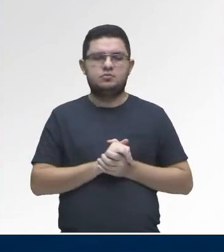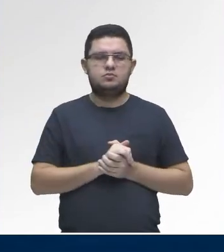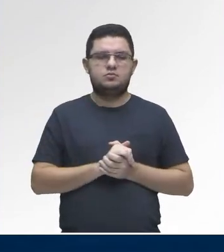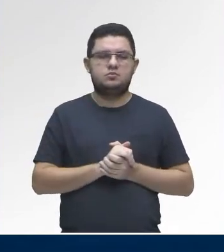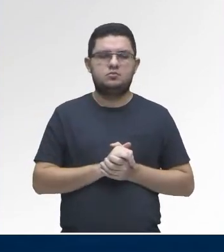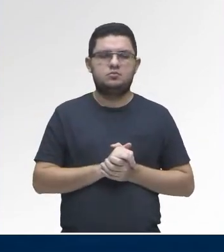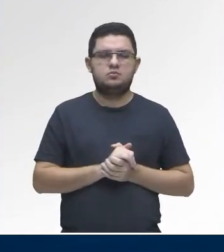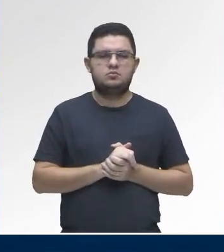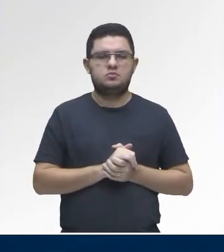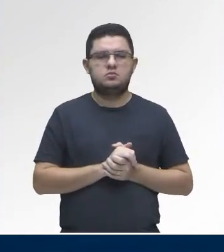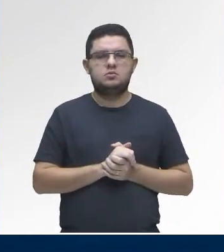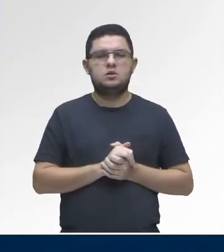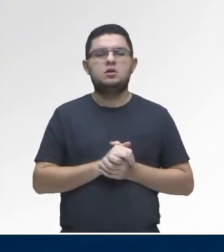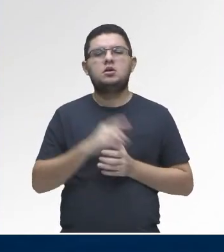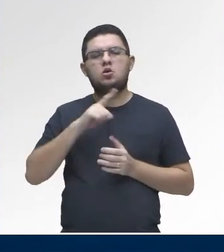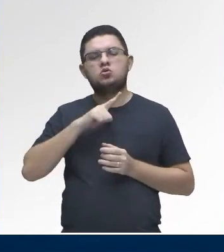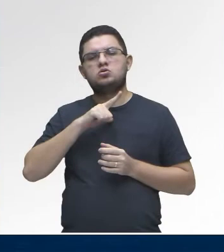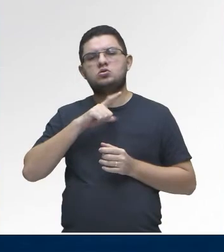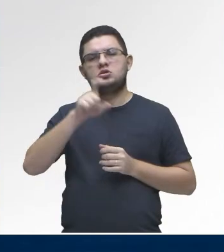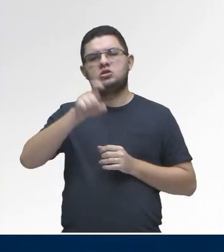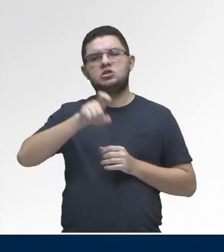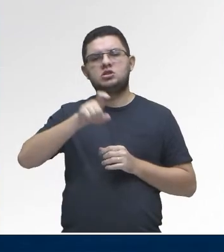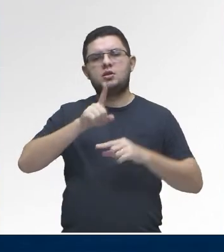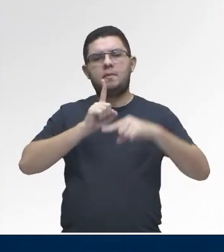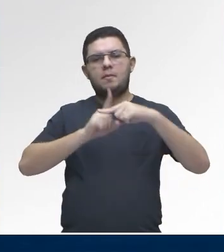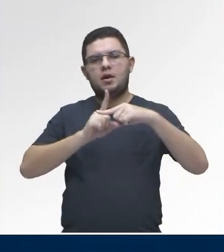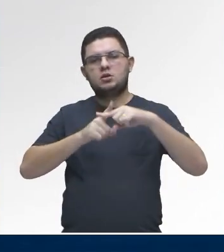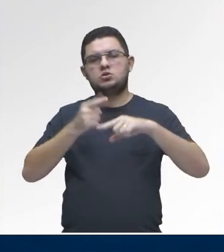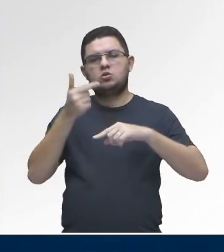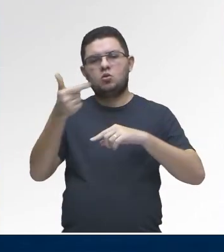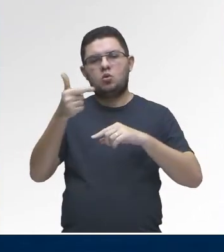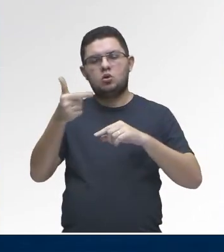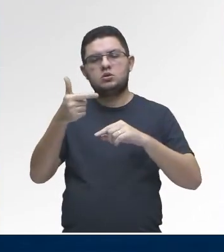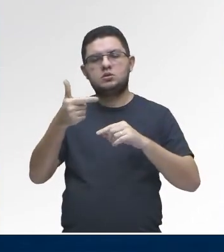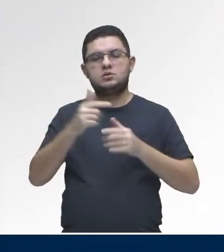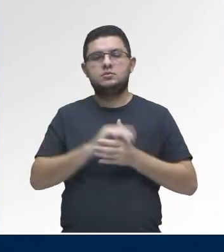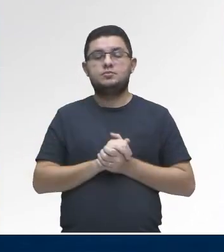seja, tenho x mais 2 desse lado